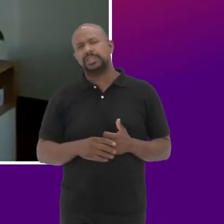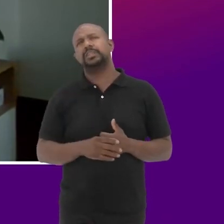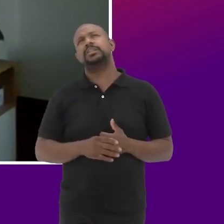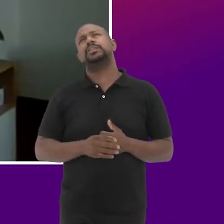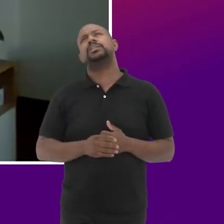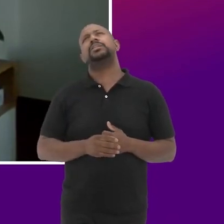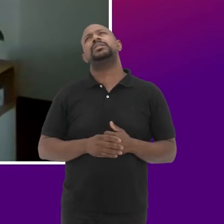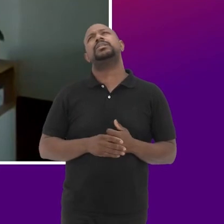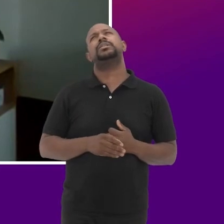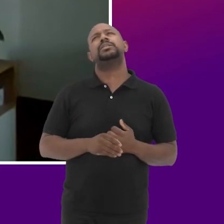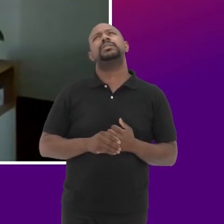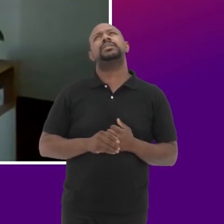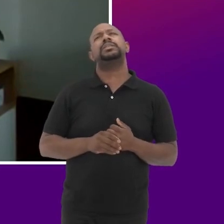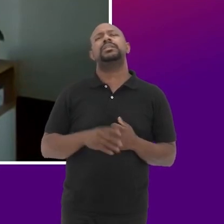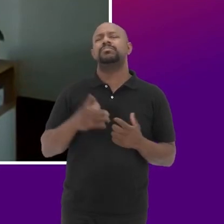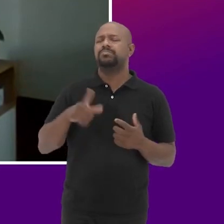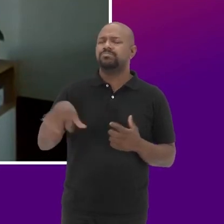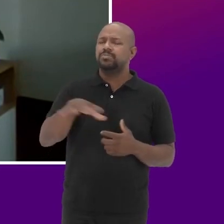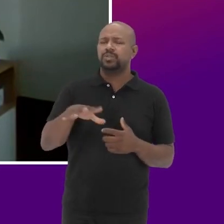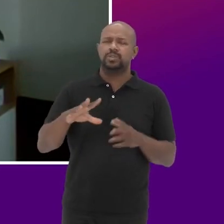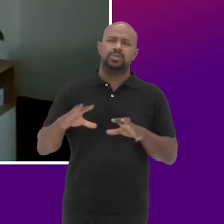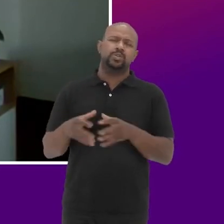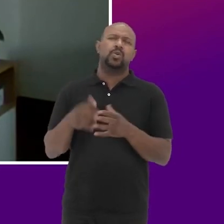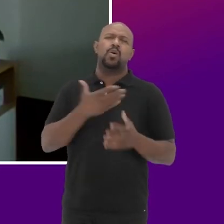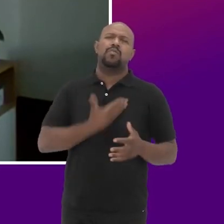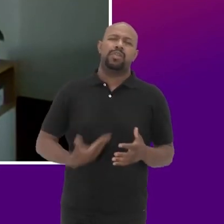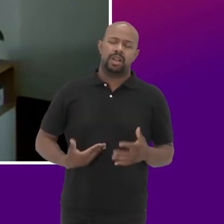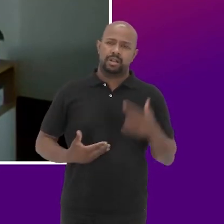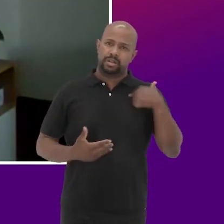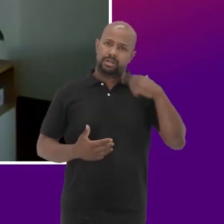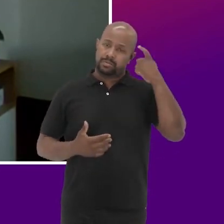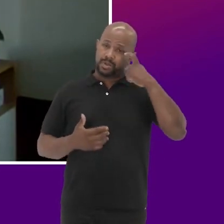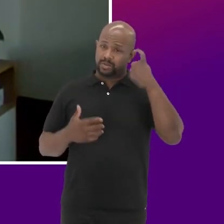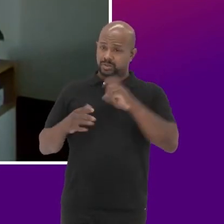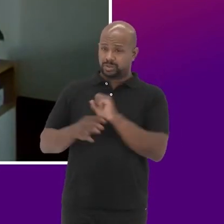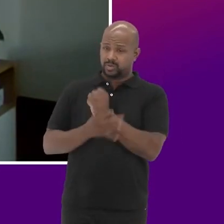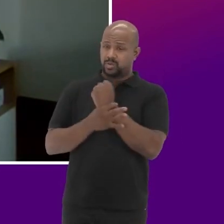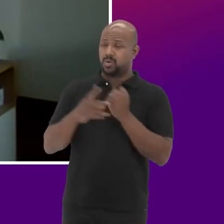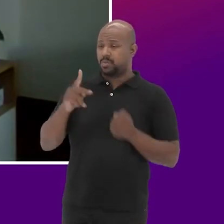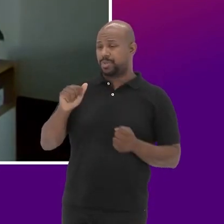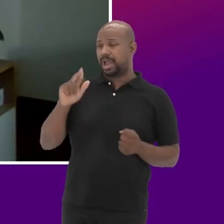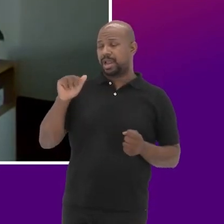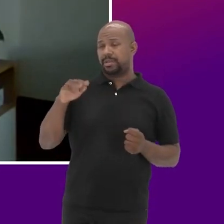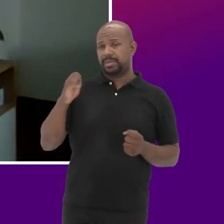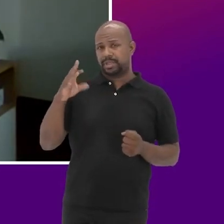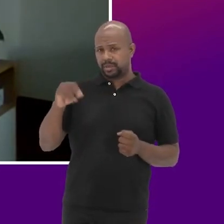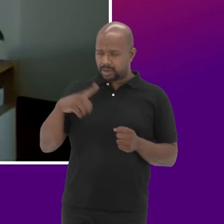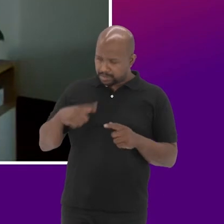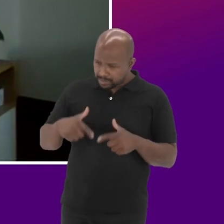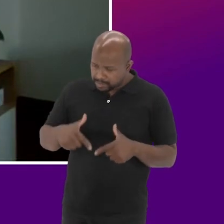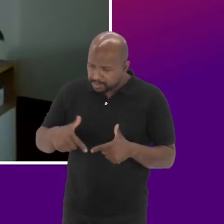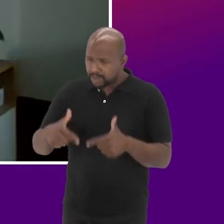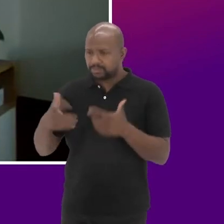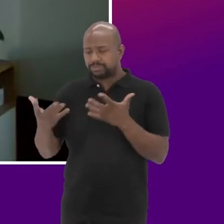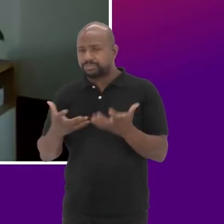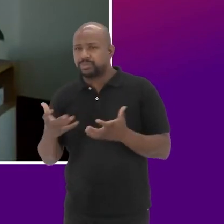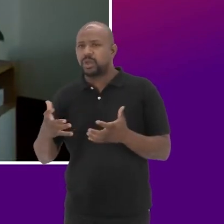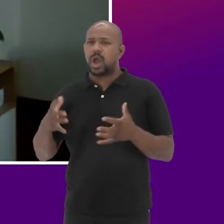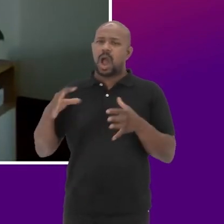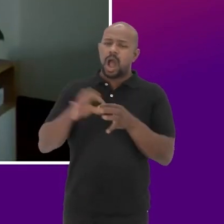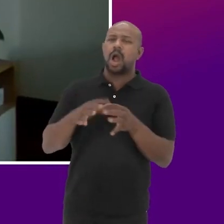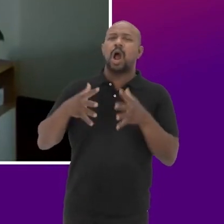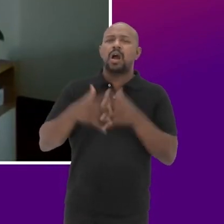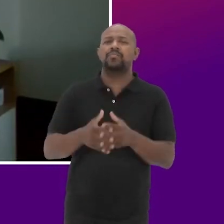interesse por parte da autoridade. Há uma preocupação de que os seguros paramétricos operem ou se confundam com